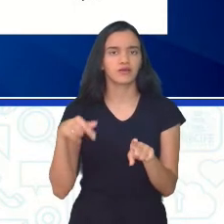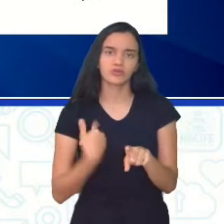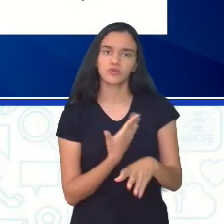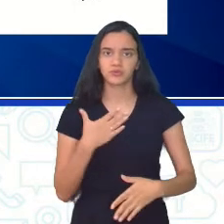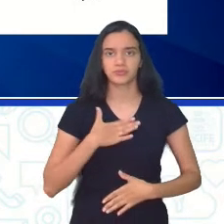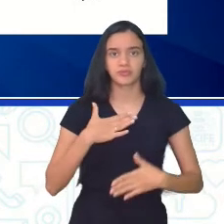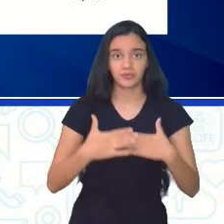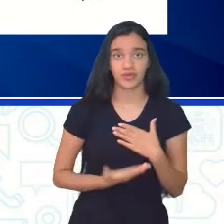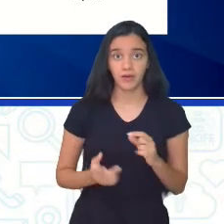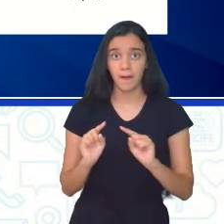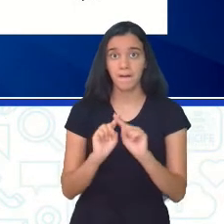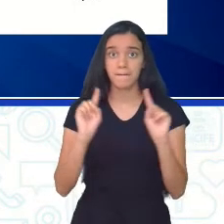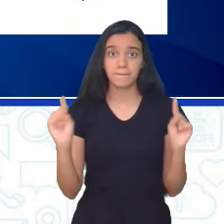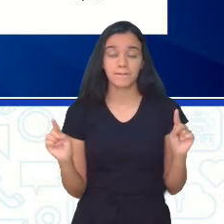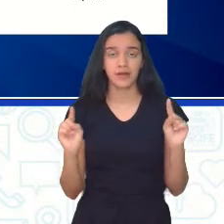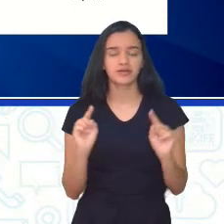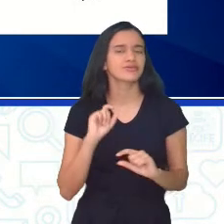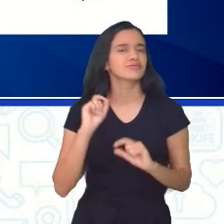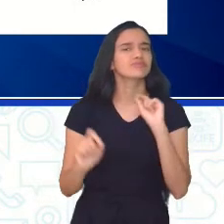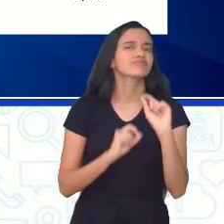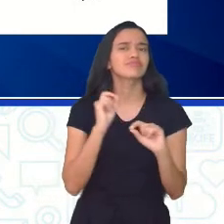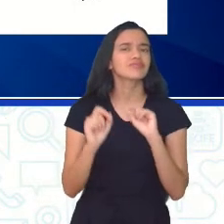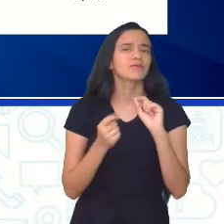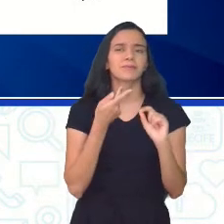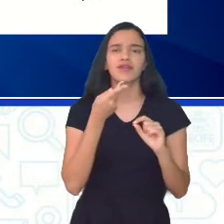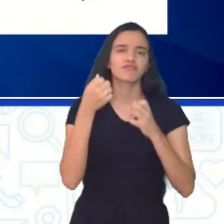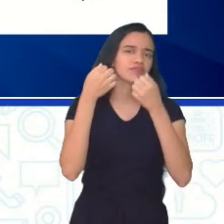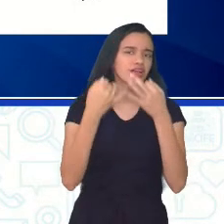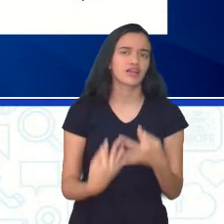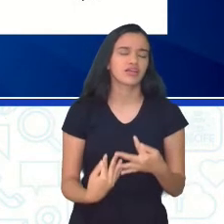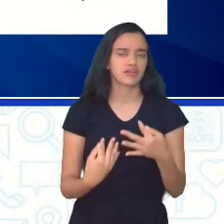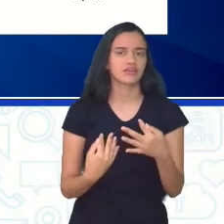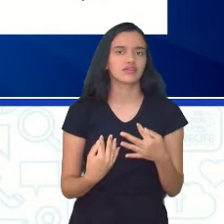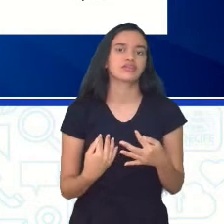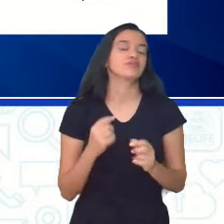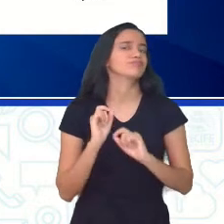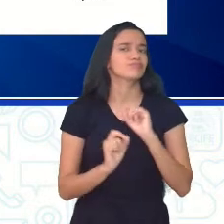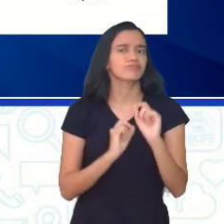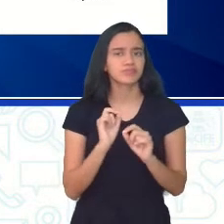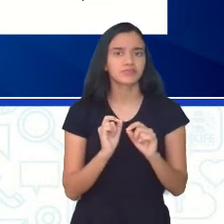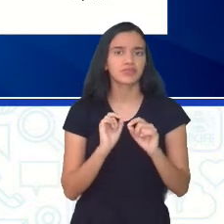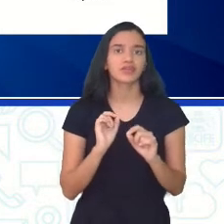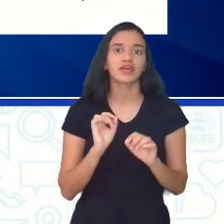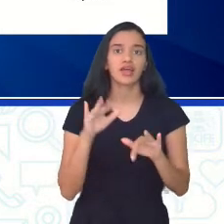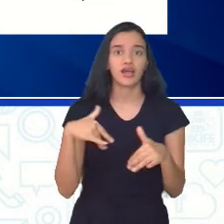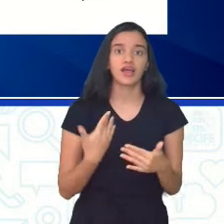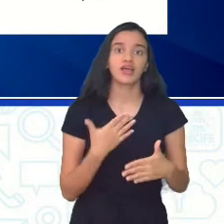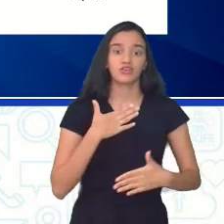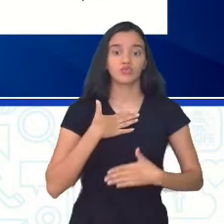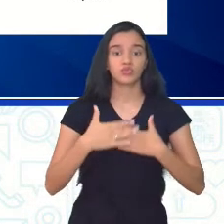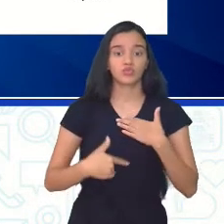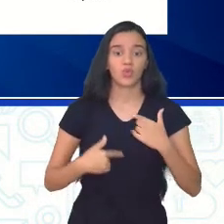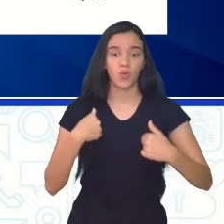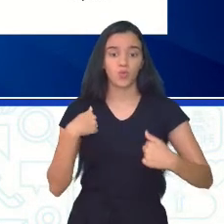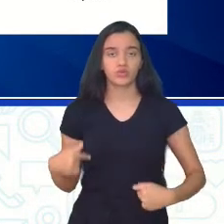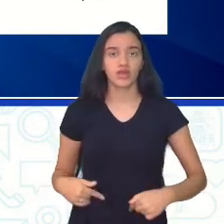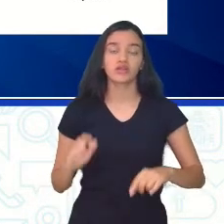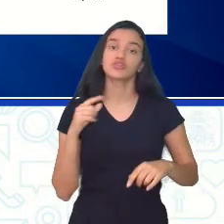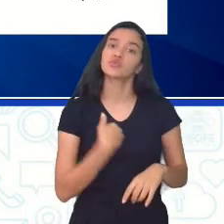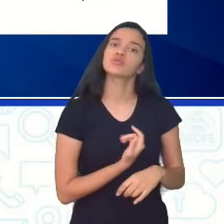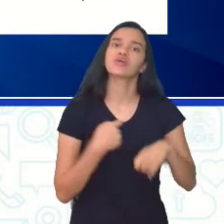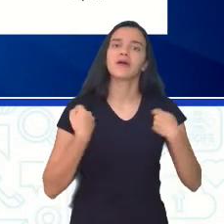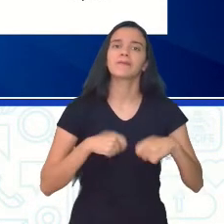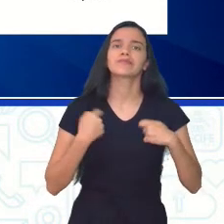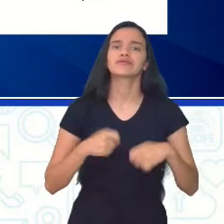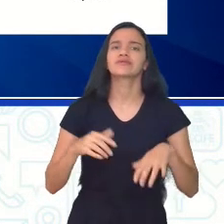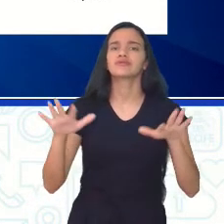corpo. Mas, o que é que eu tenho para falar para vocês em relação a isso? Então, dentro do nosso organismo, a gente precisa,